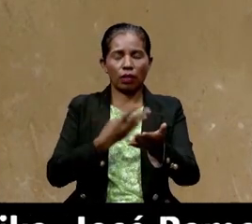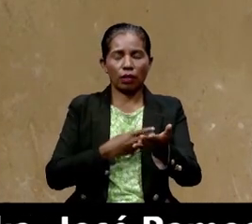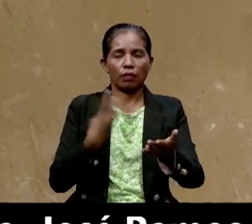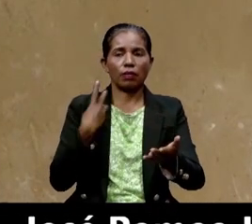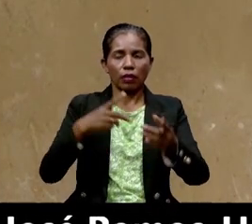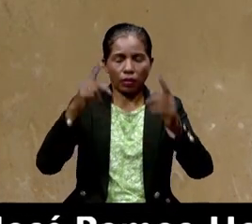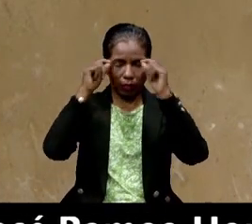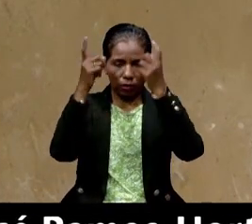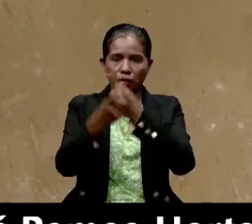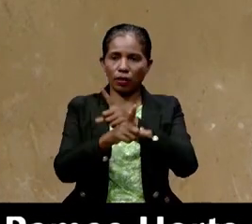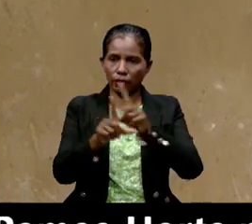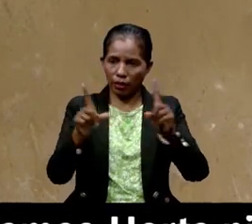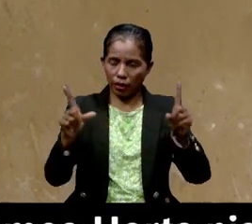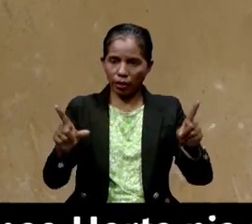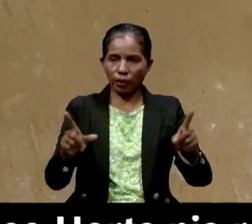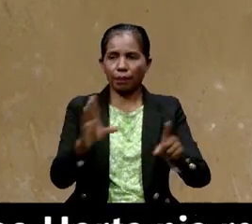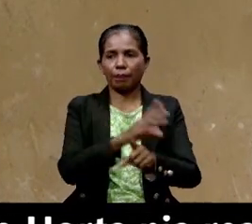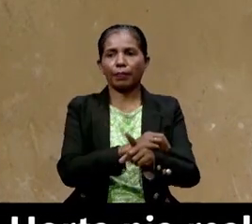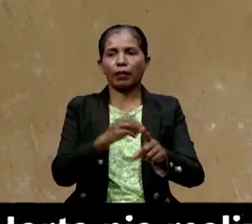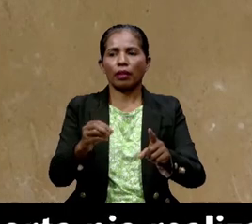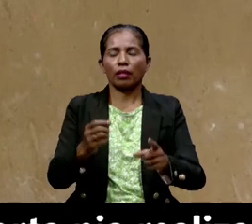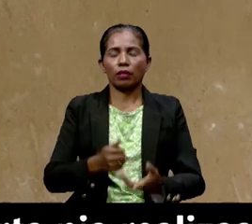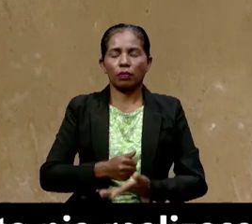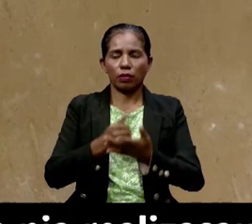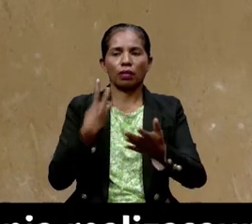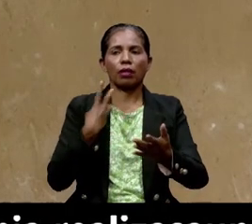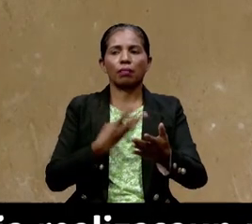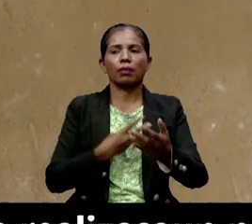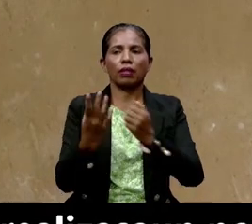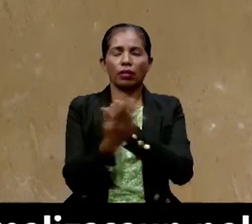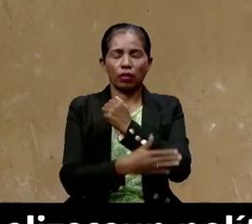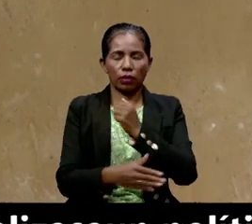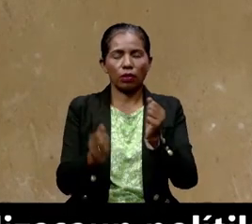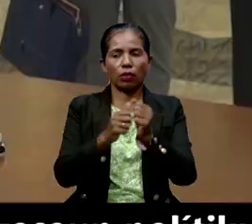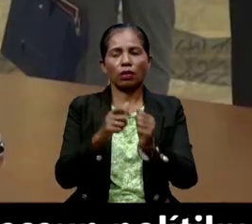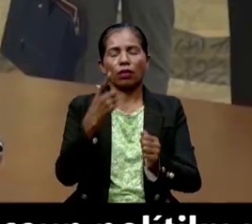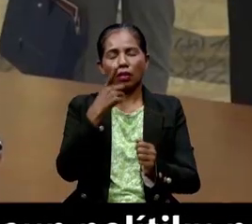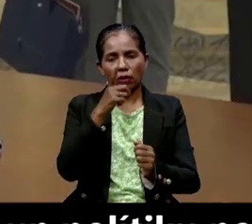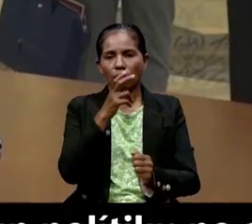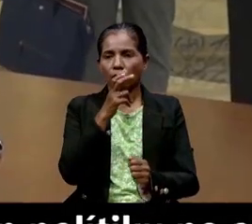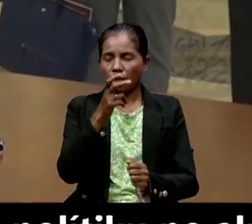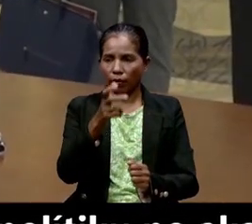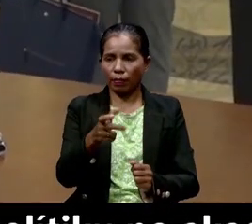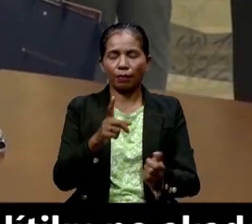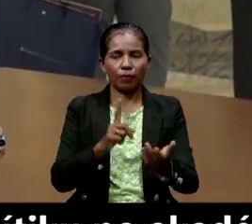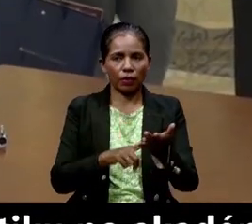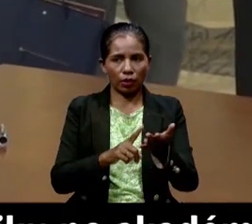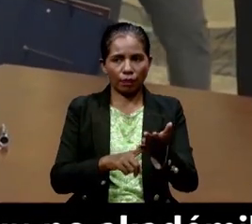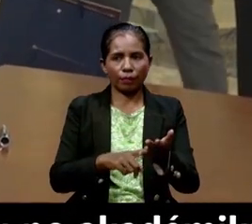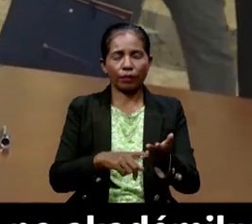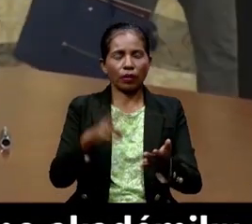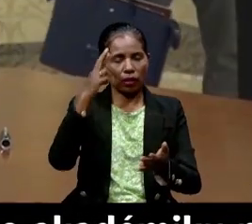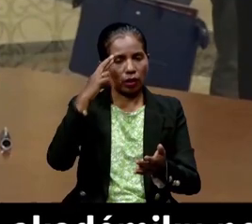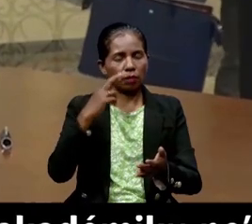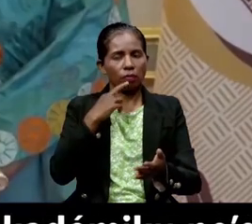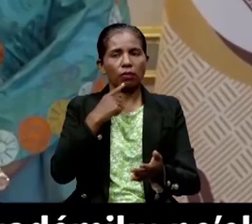outros líderes angolanos e também dos outros países na língua portuguesa. E a discurso, né, Horta Mos explica estabilidade